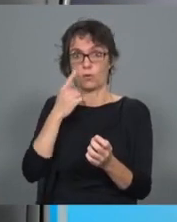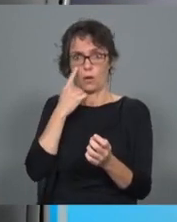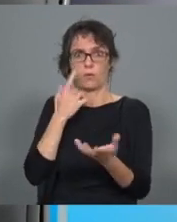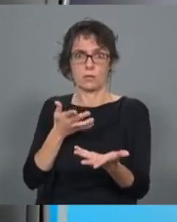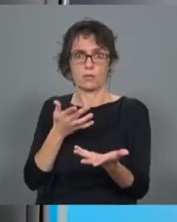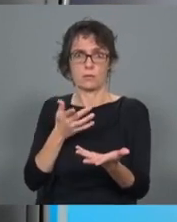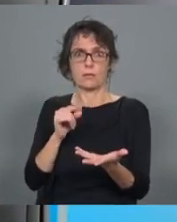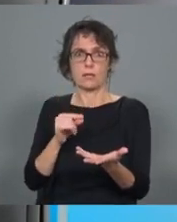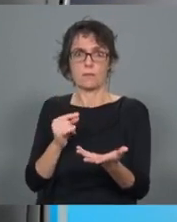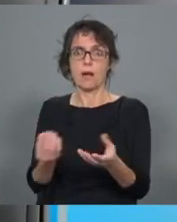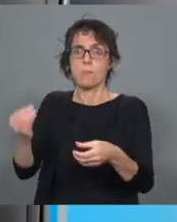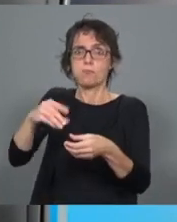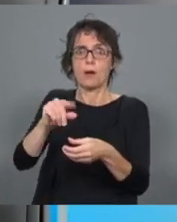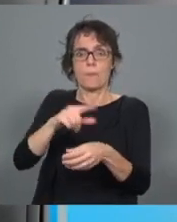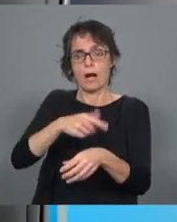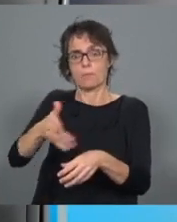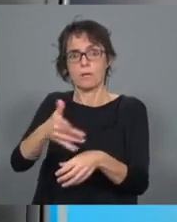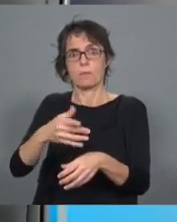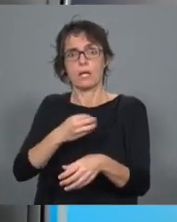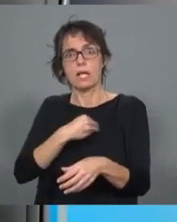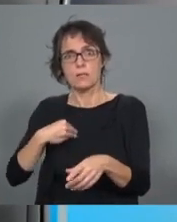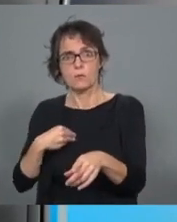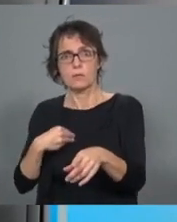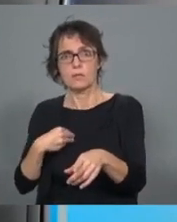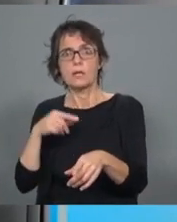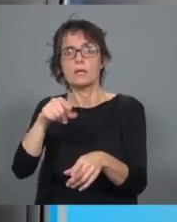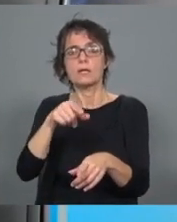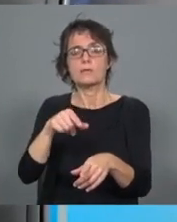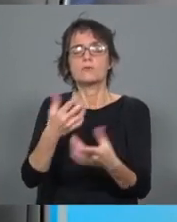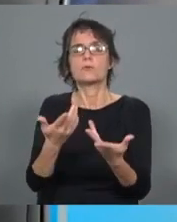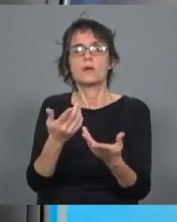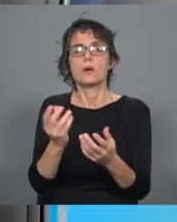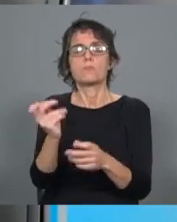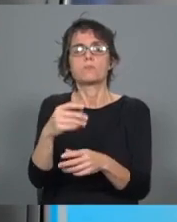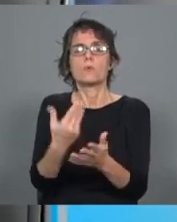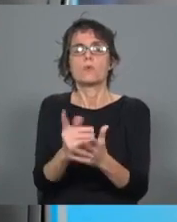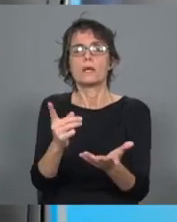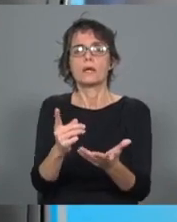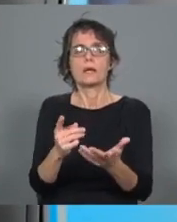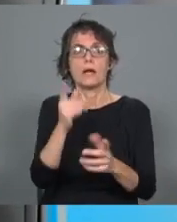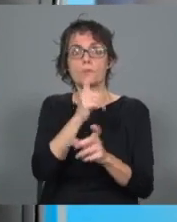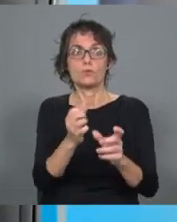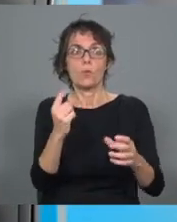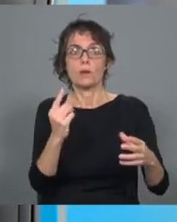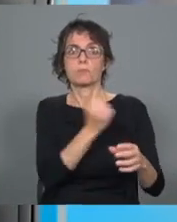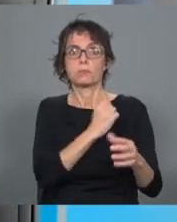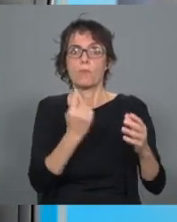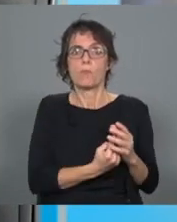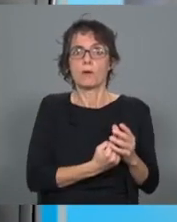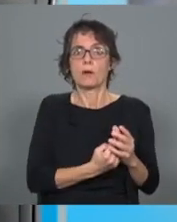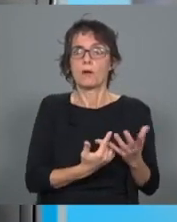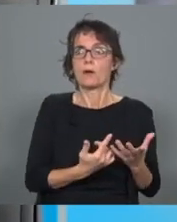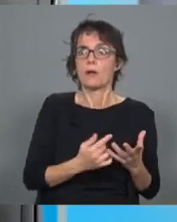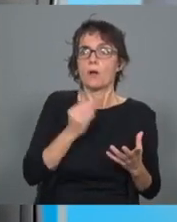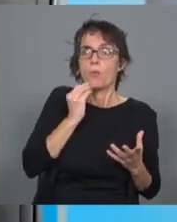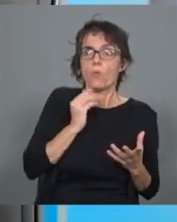situação de saúde que obrigou as pessoas a ficarem em casa, impossibilitando-as de procurar alternativa. Isso foi